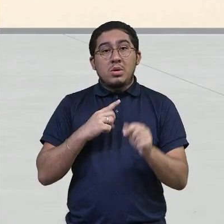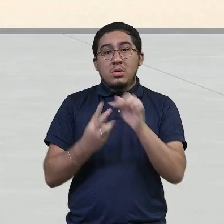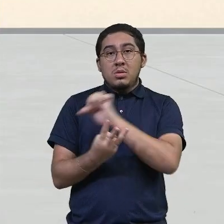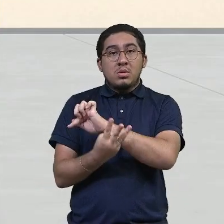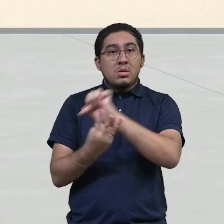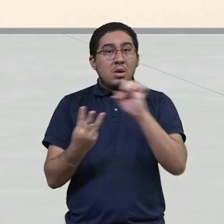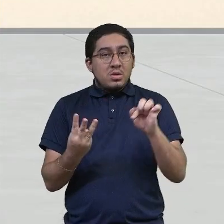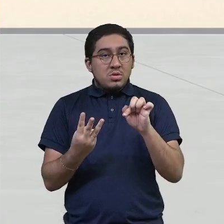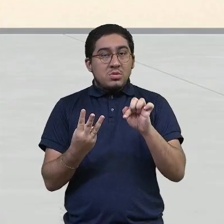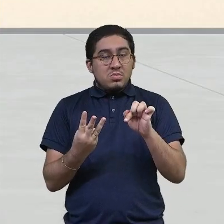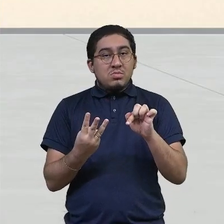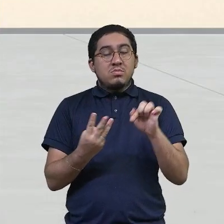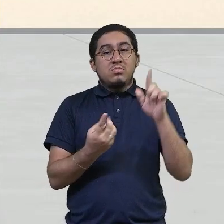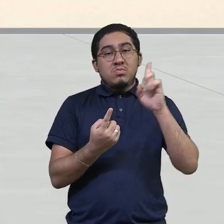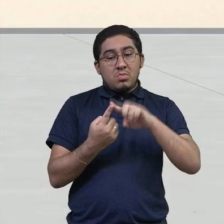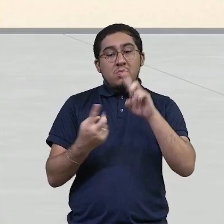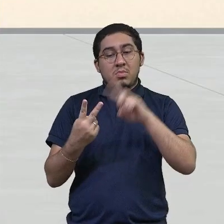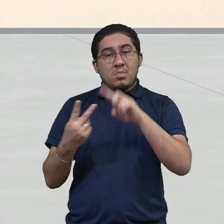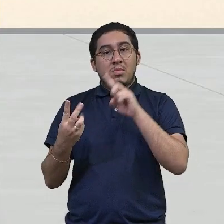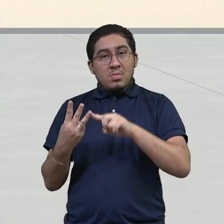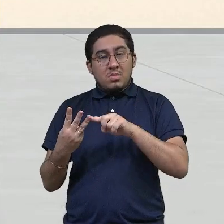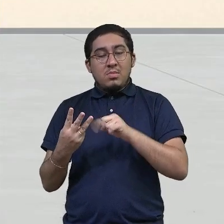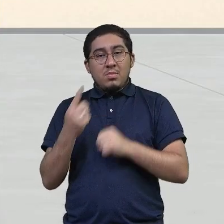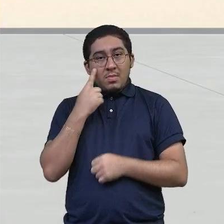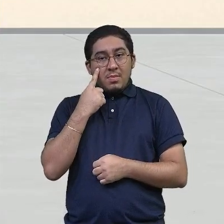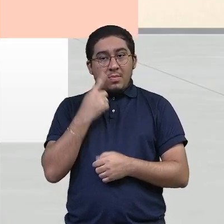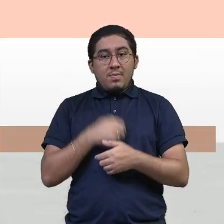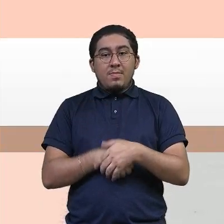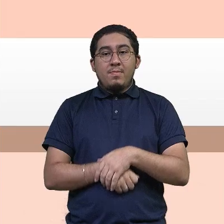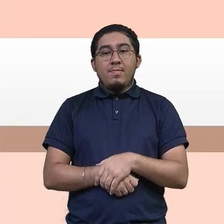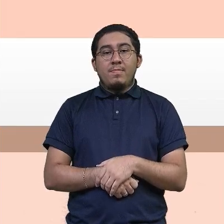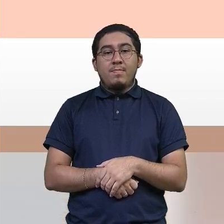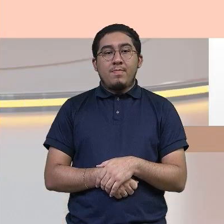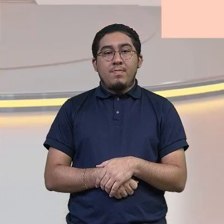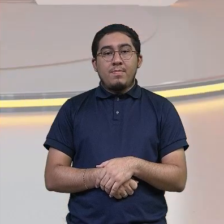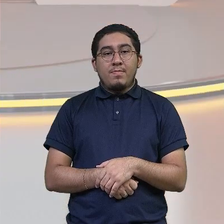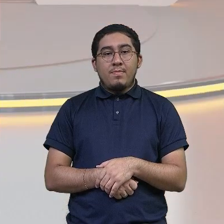casos, Brasil, Argentina e Chile. Vamos lá.